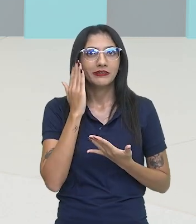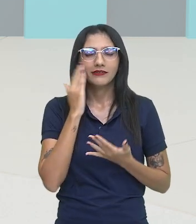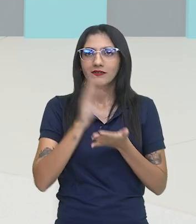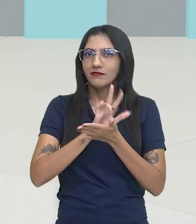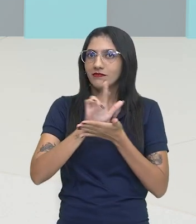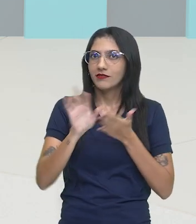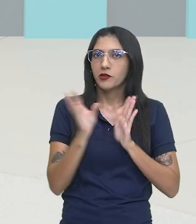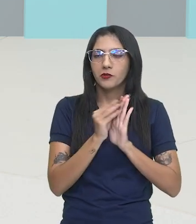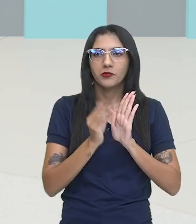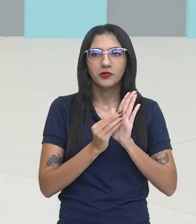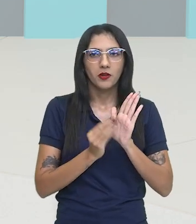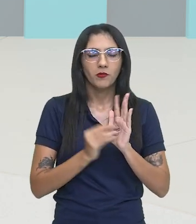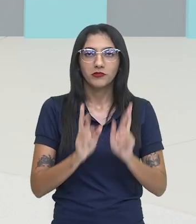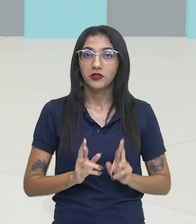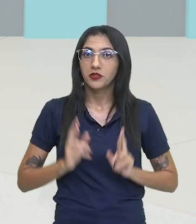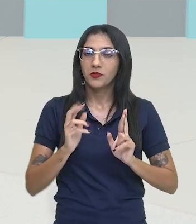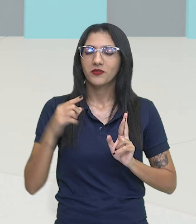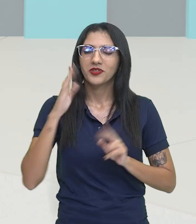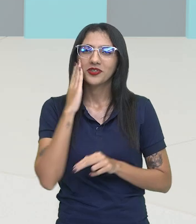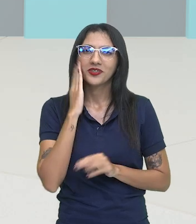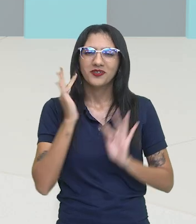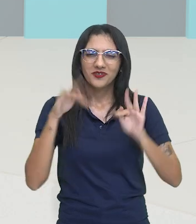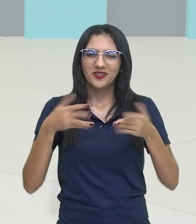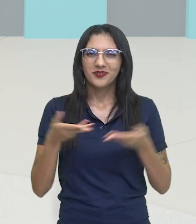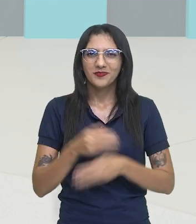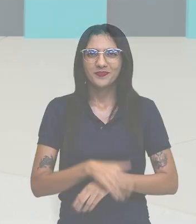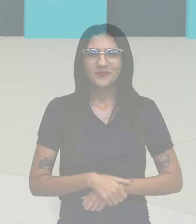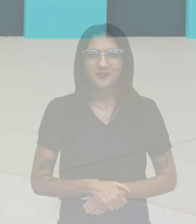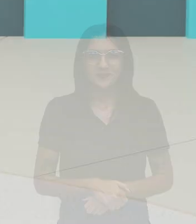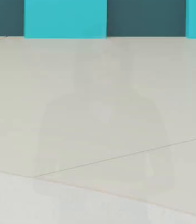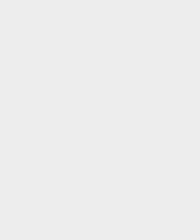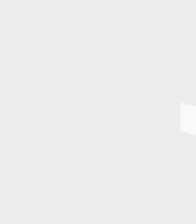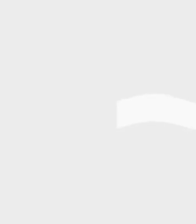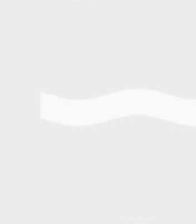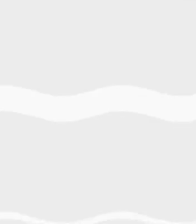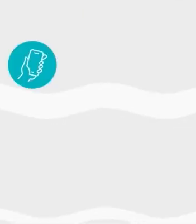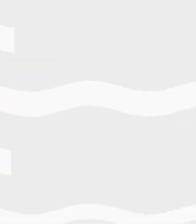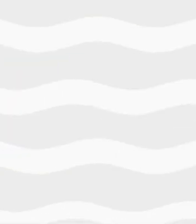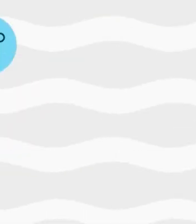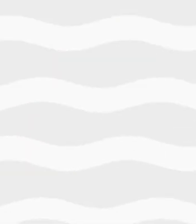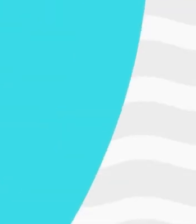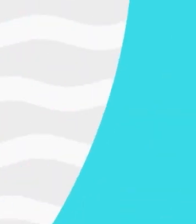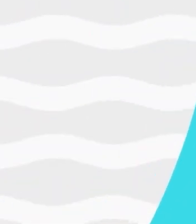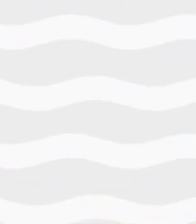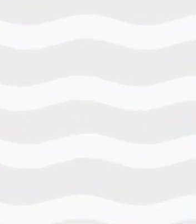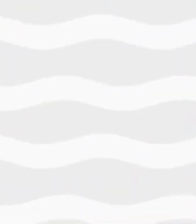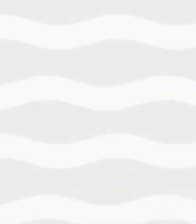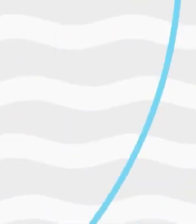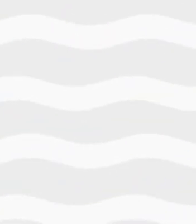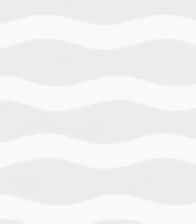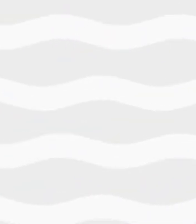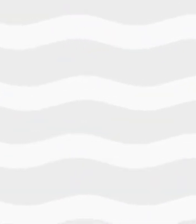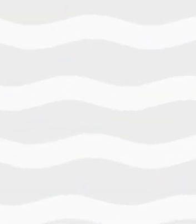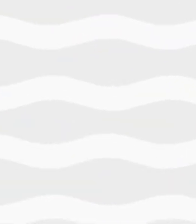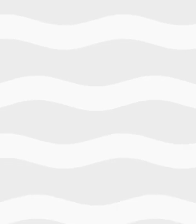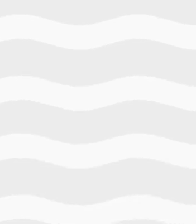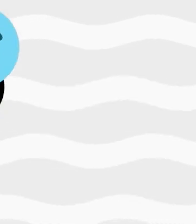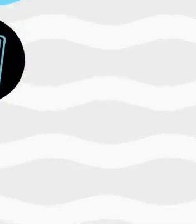conteúdo, espero que vocês tenham entendido e eu fico por aqui.